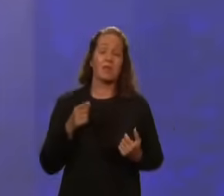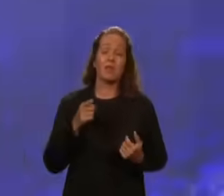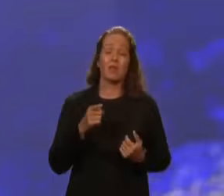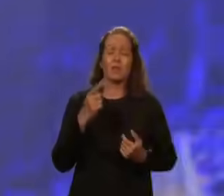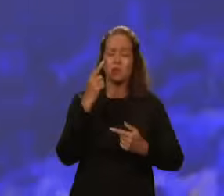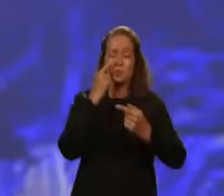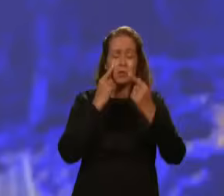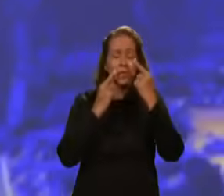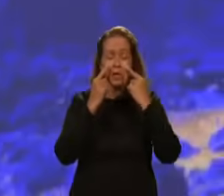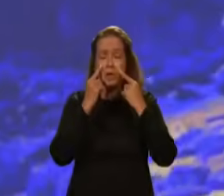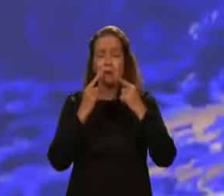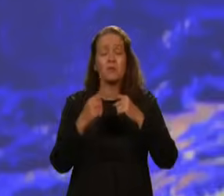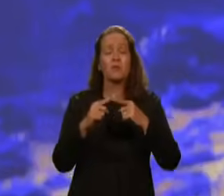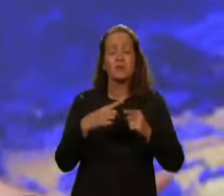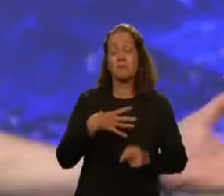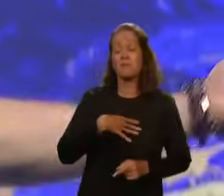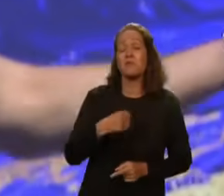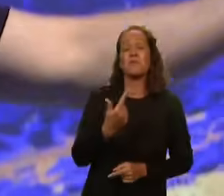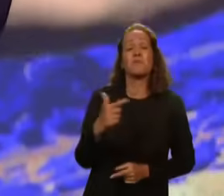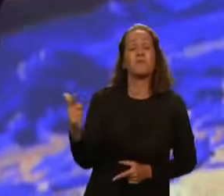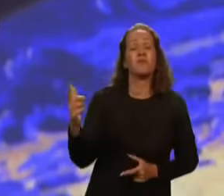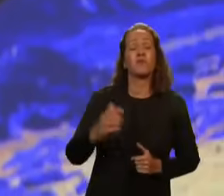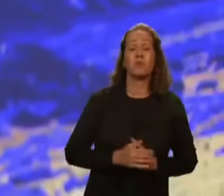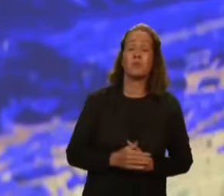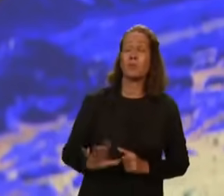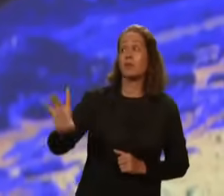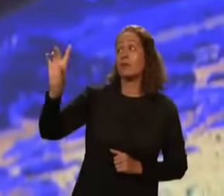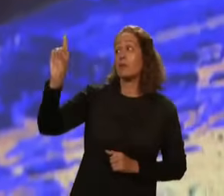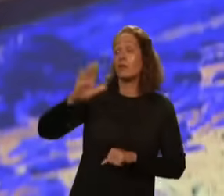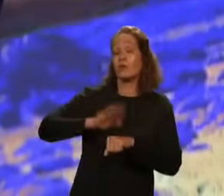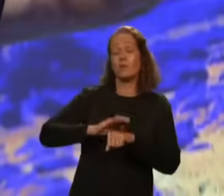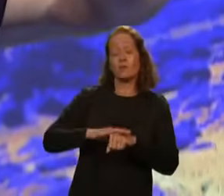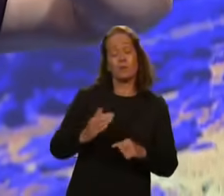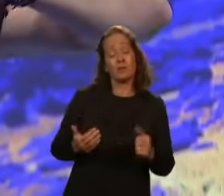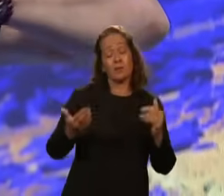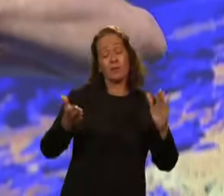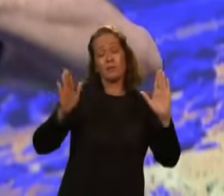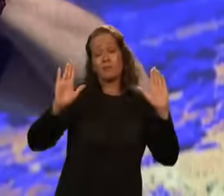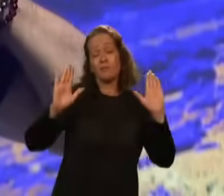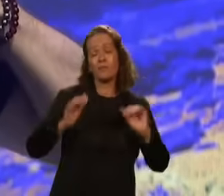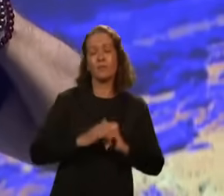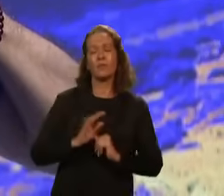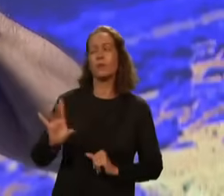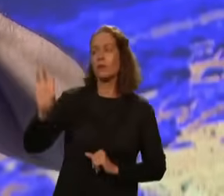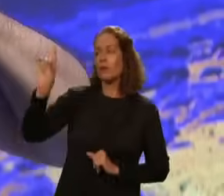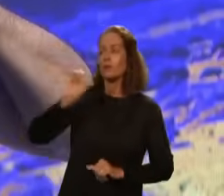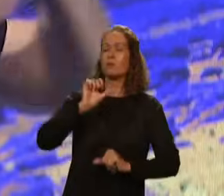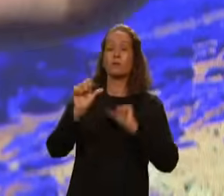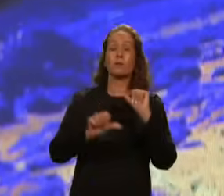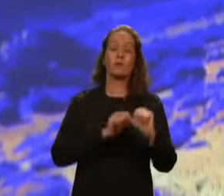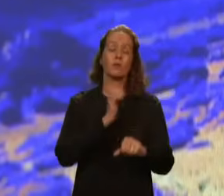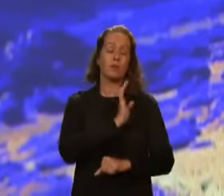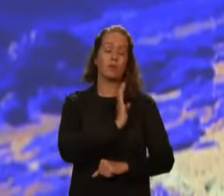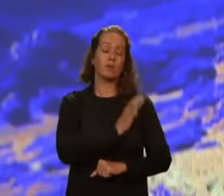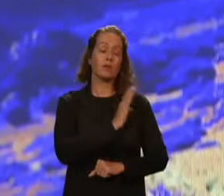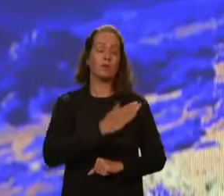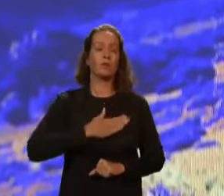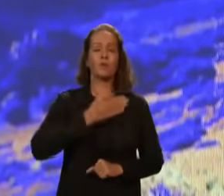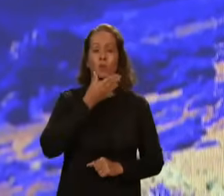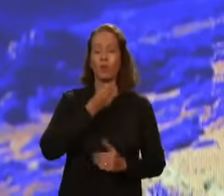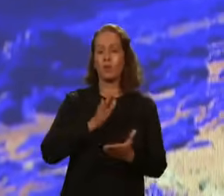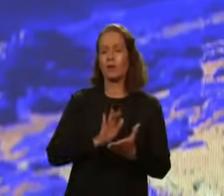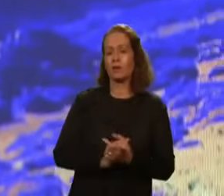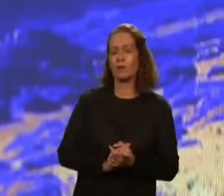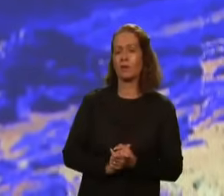Um jeito de Deus agir. Deus, transforma o coração do meu marido para mim. Não, eu vou fechar o coração, eu vou